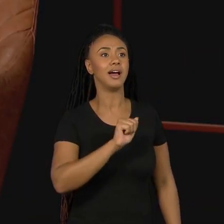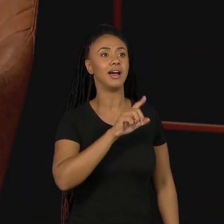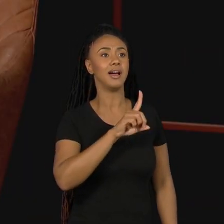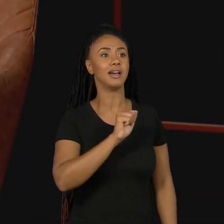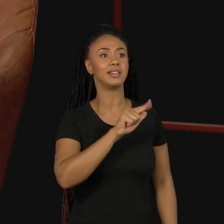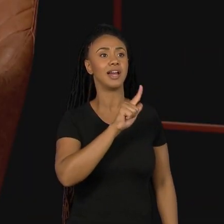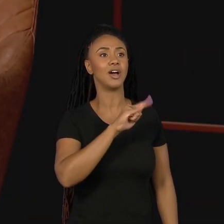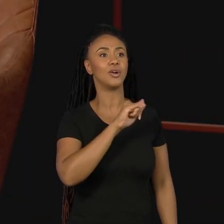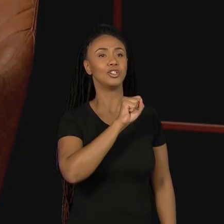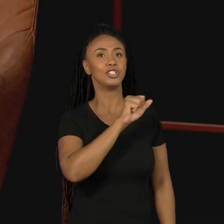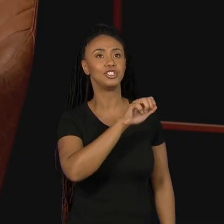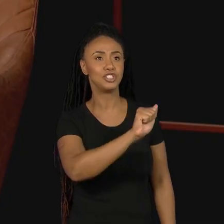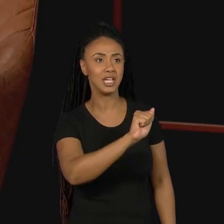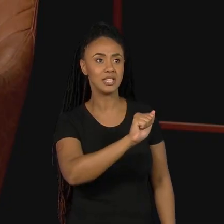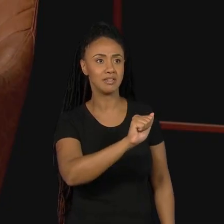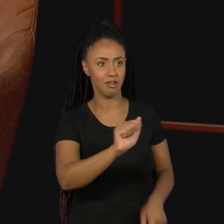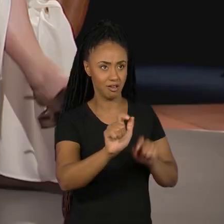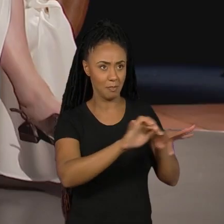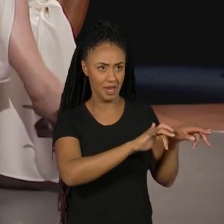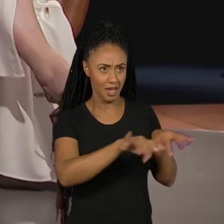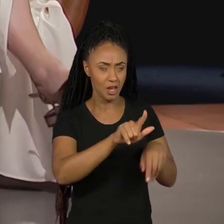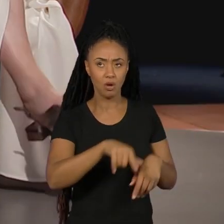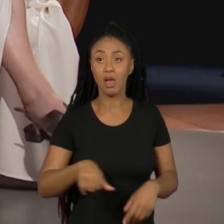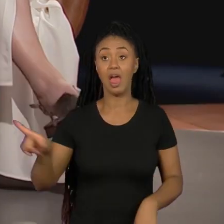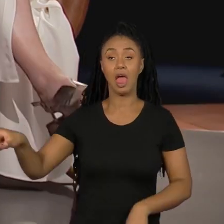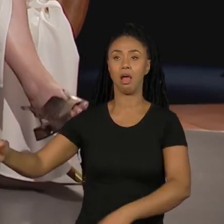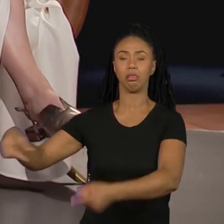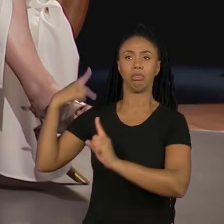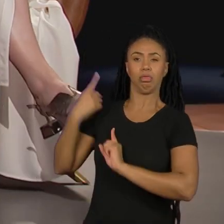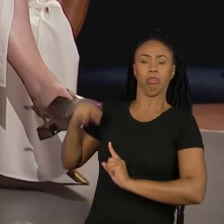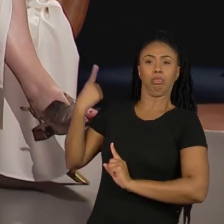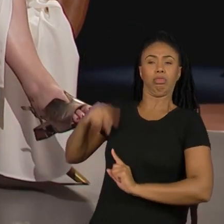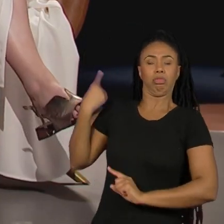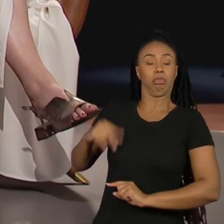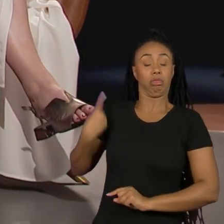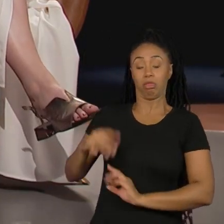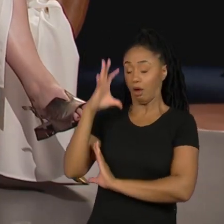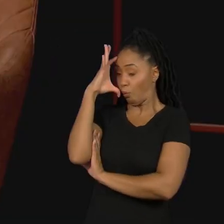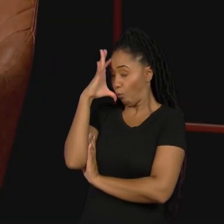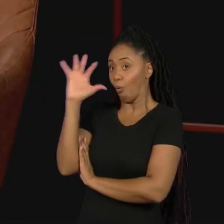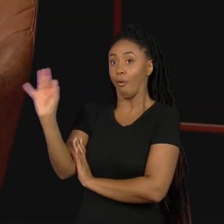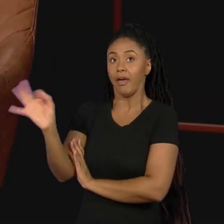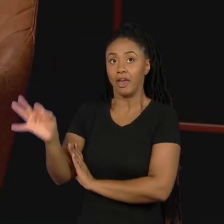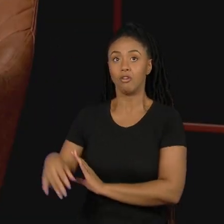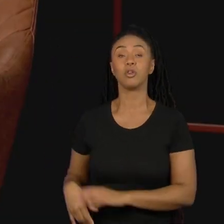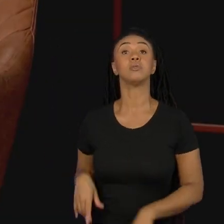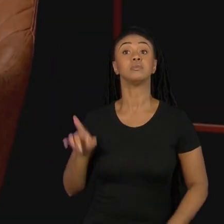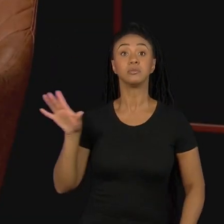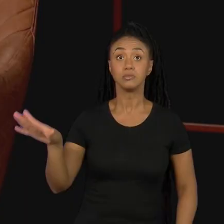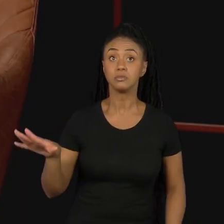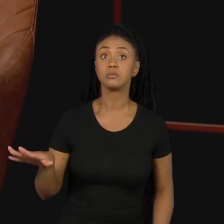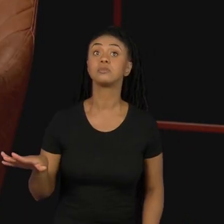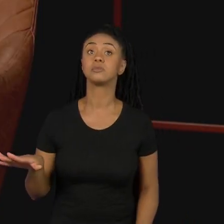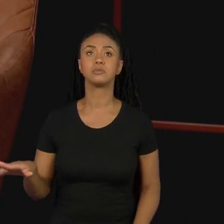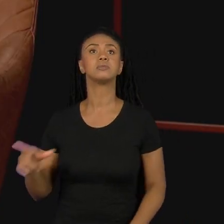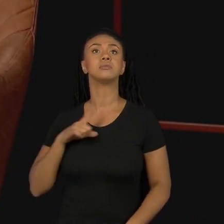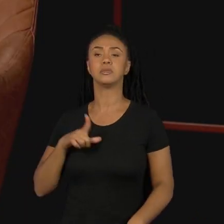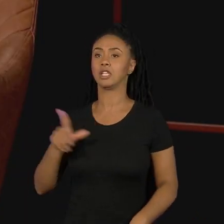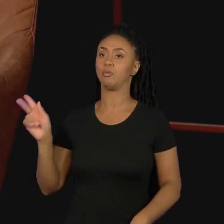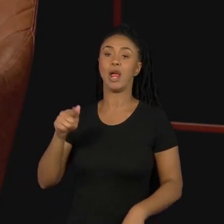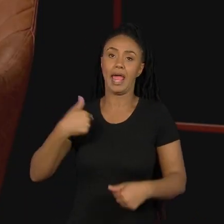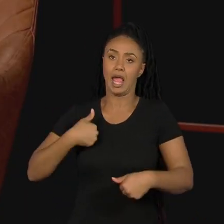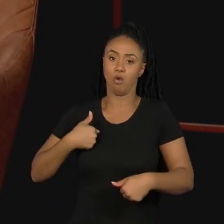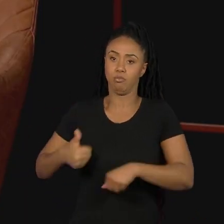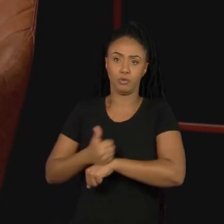Adalgisa. Torturadora. Graças a Deus. Olha, eu tenho 1 bilhão de comprovações de que eu não sou